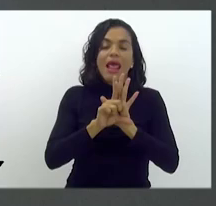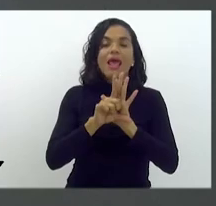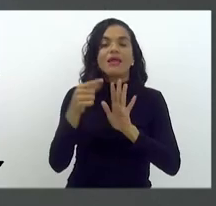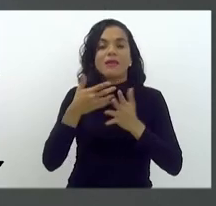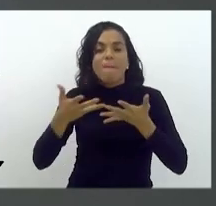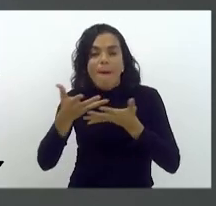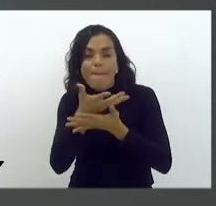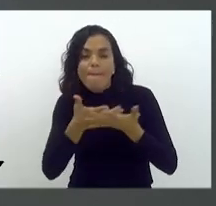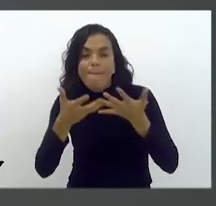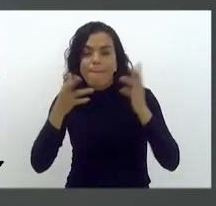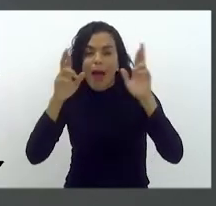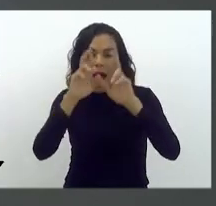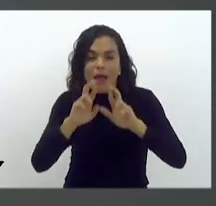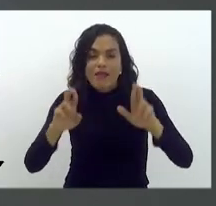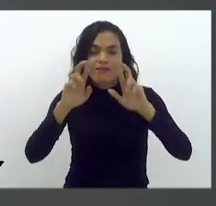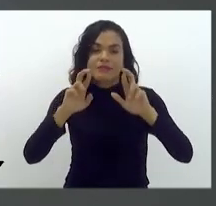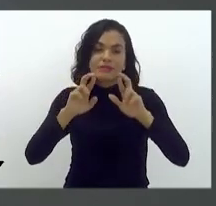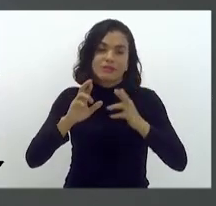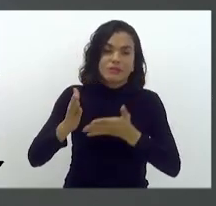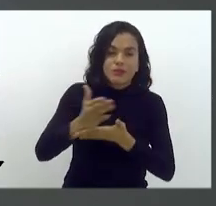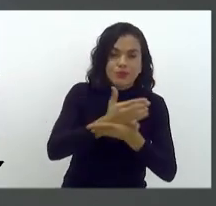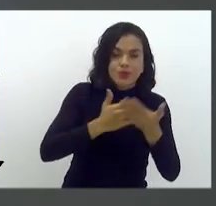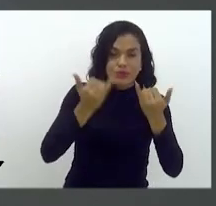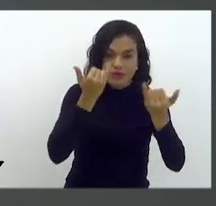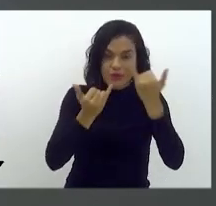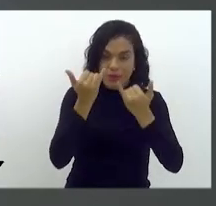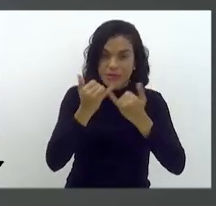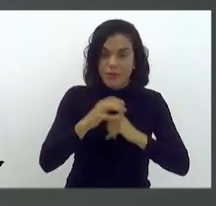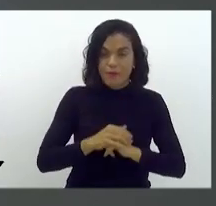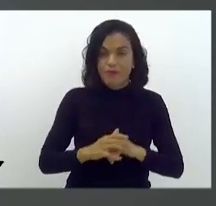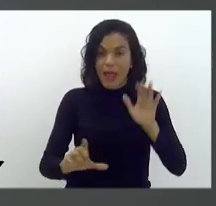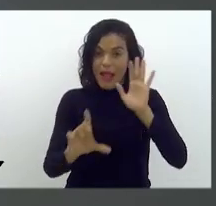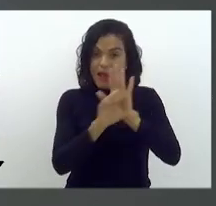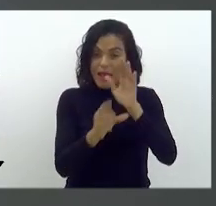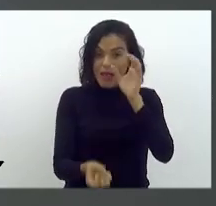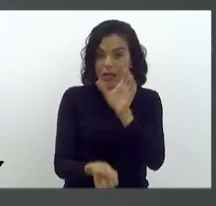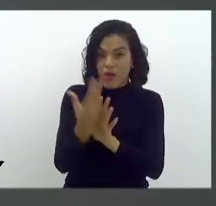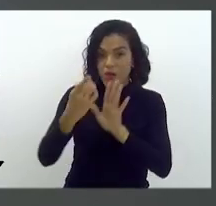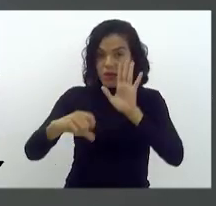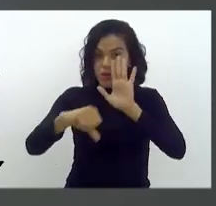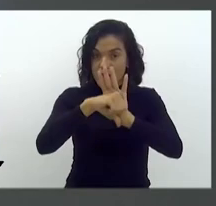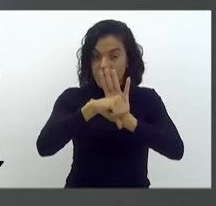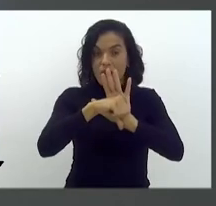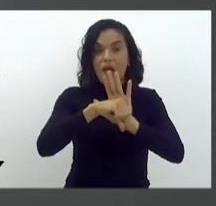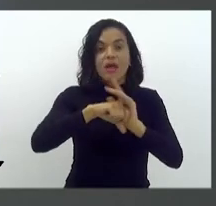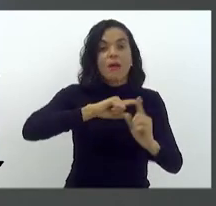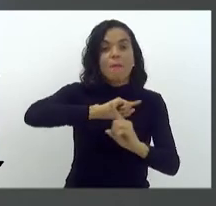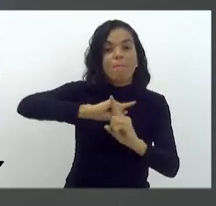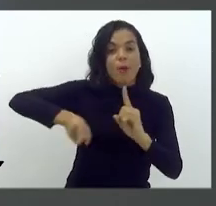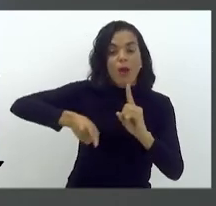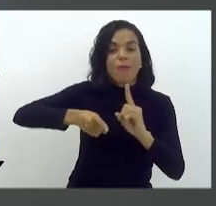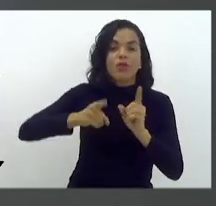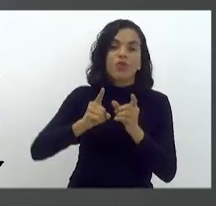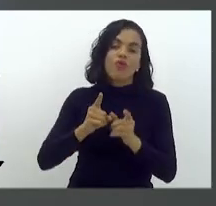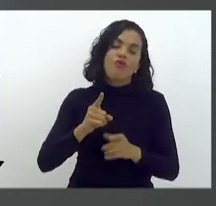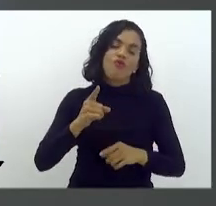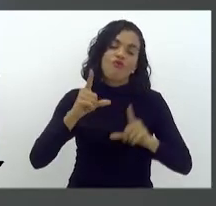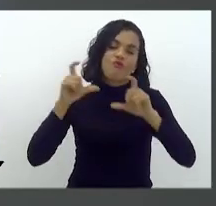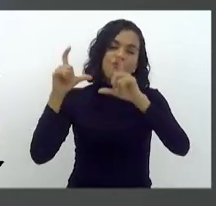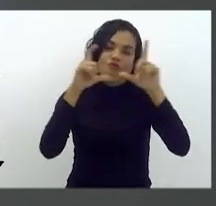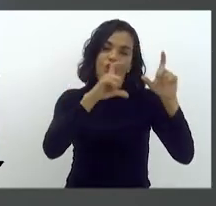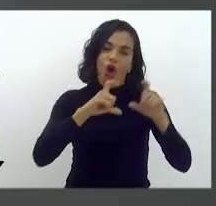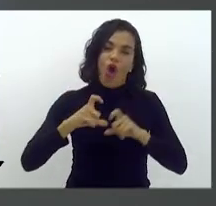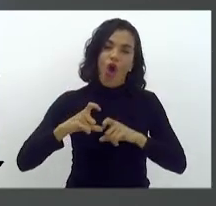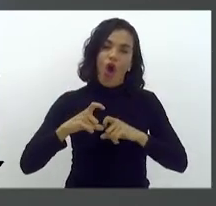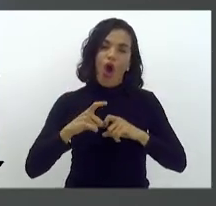2018 vamos para ler que criou o crime de divulgação não autorizado de fotos íntimas punindo com